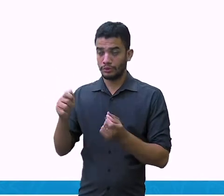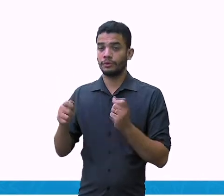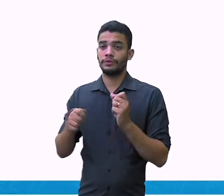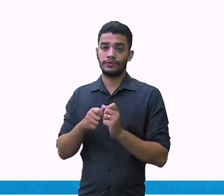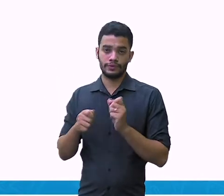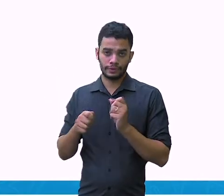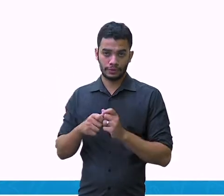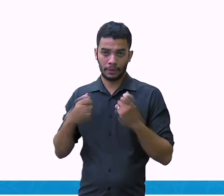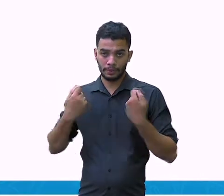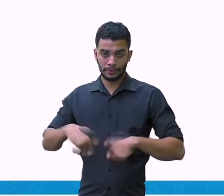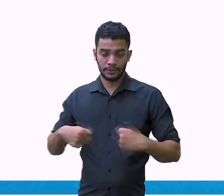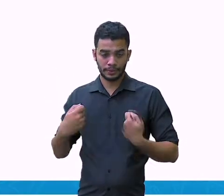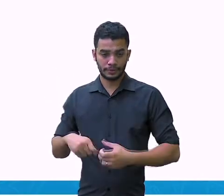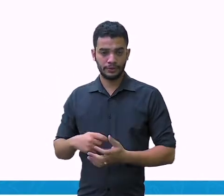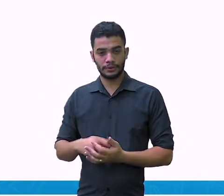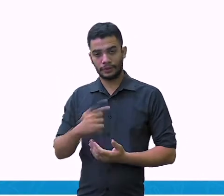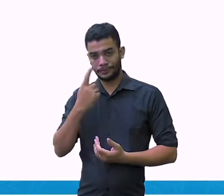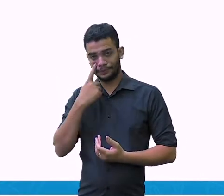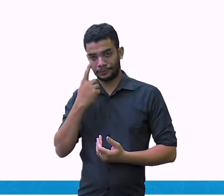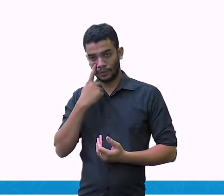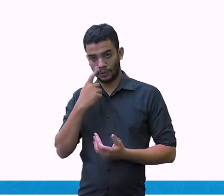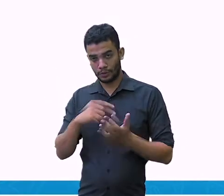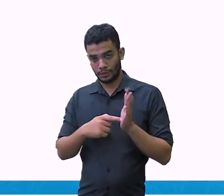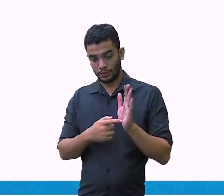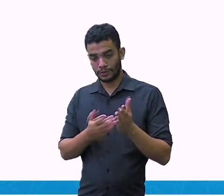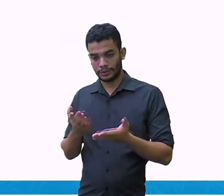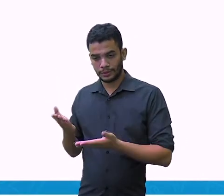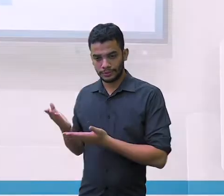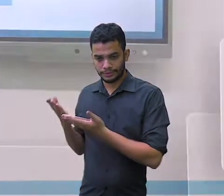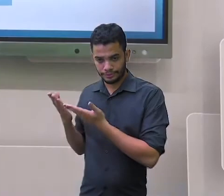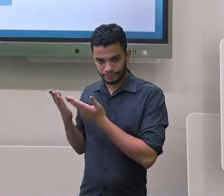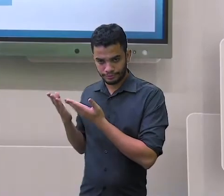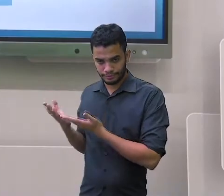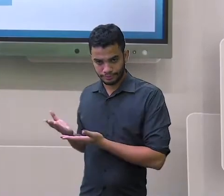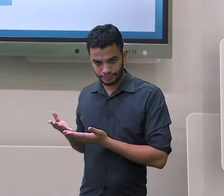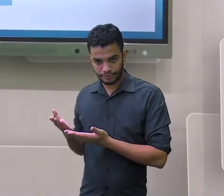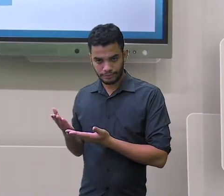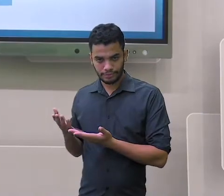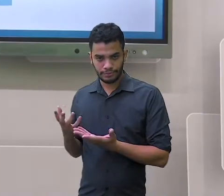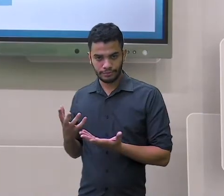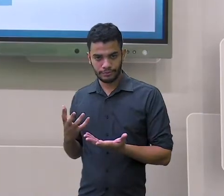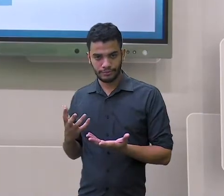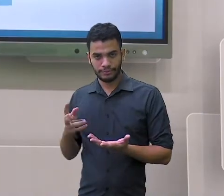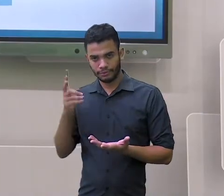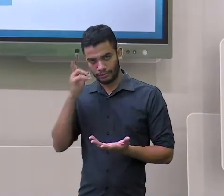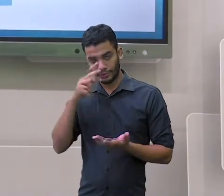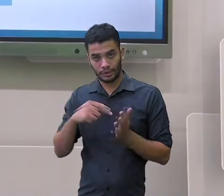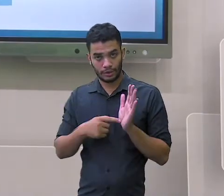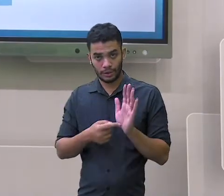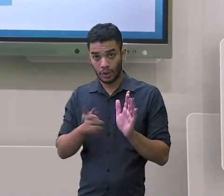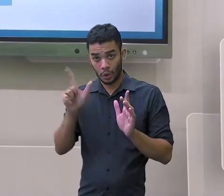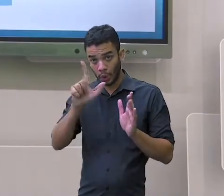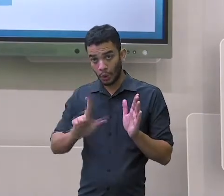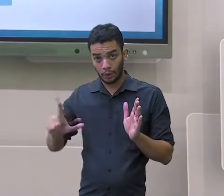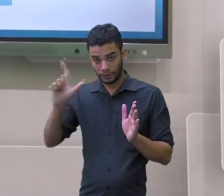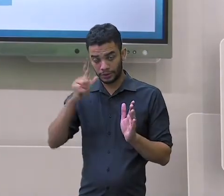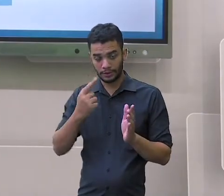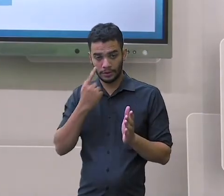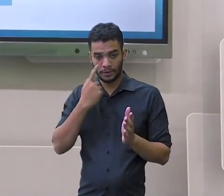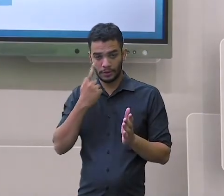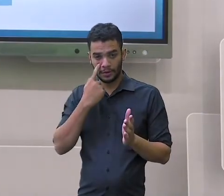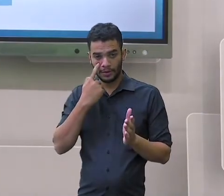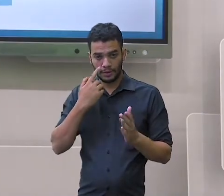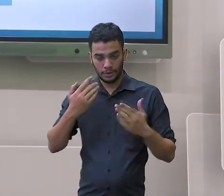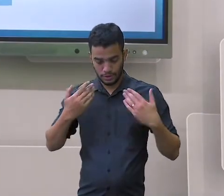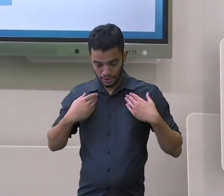colaborar. Quais são, gente? Algo óbvio, eu diria óbvio.